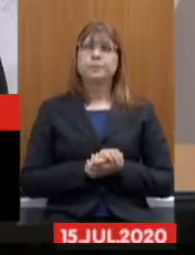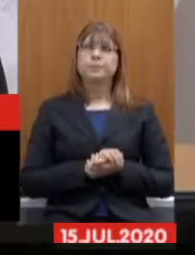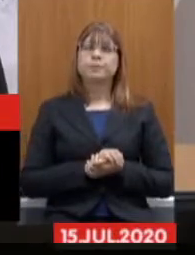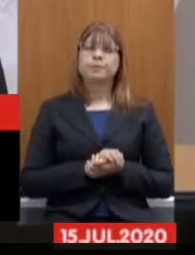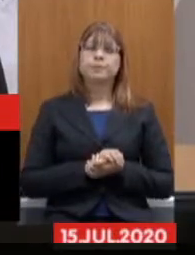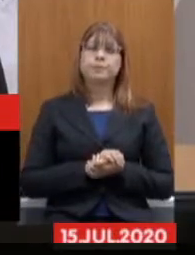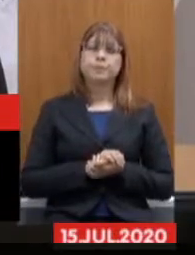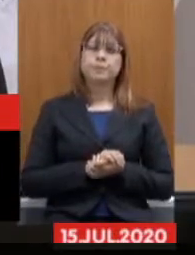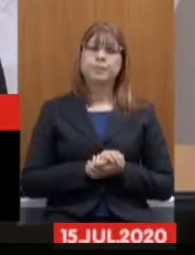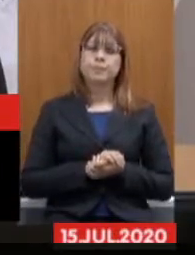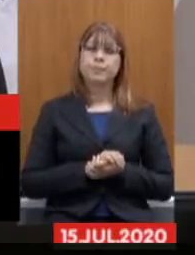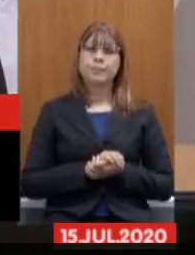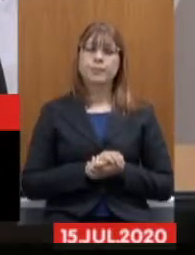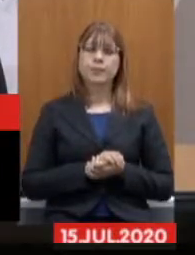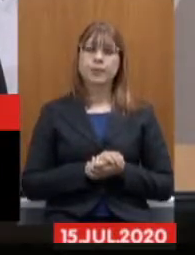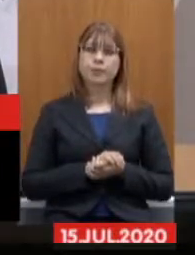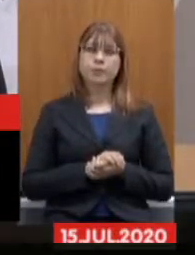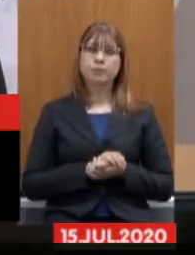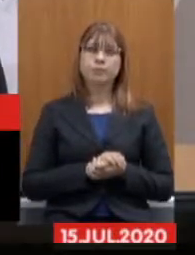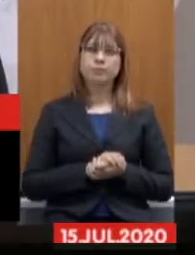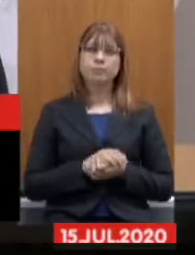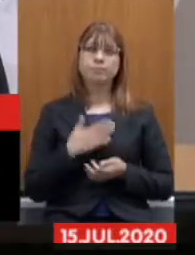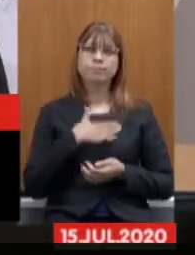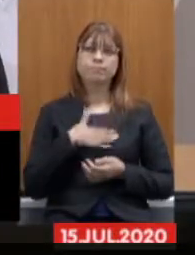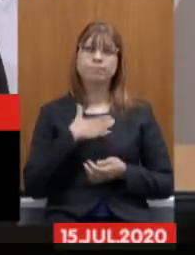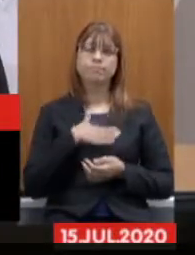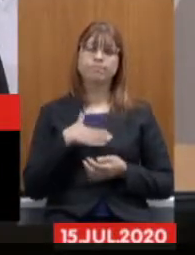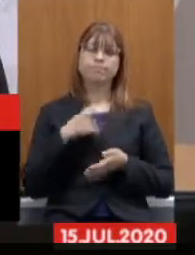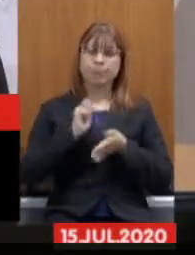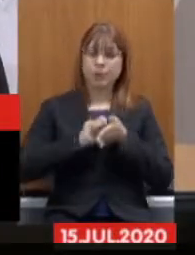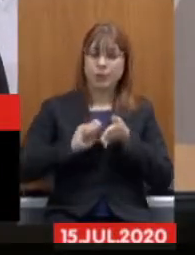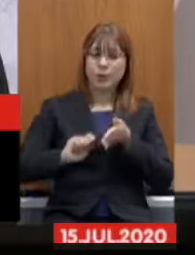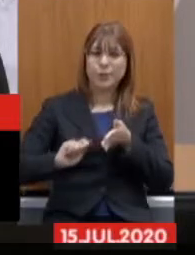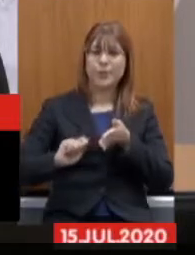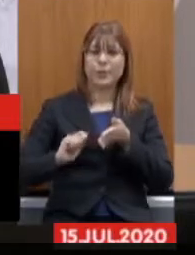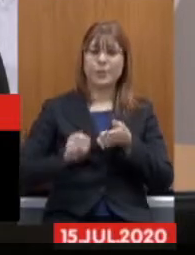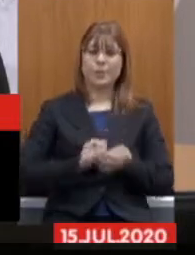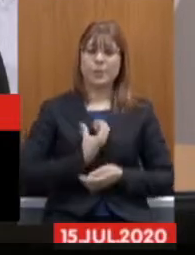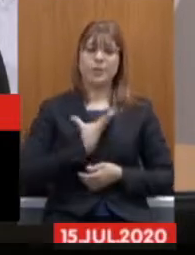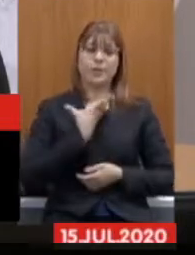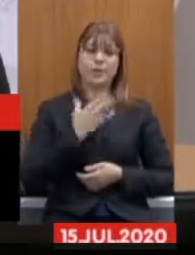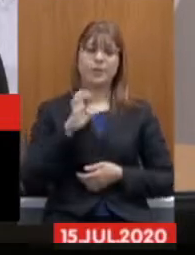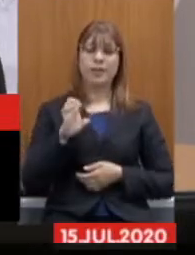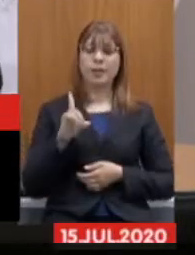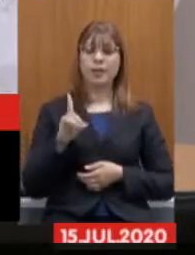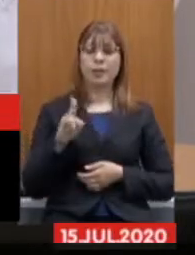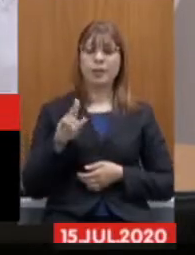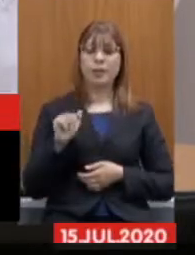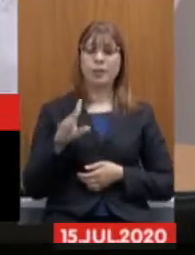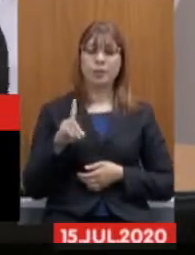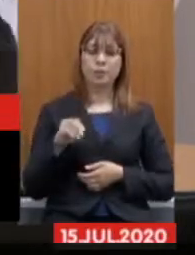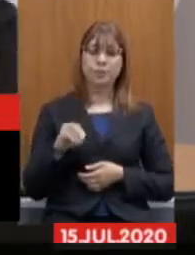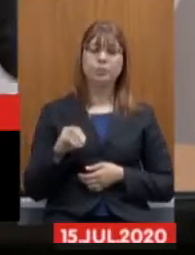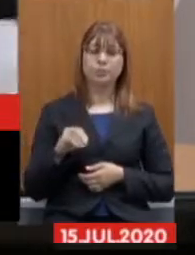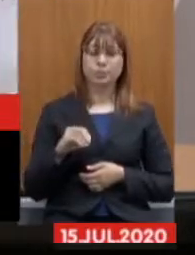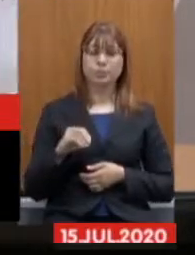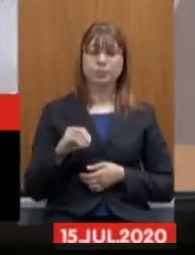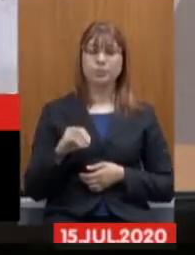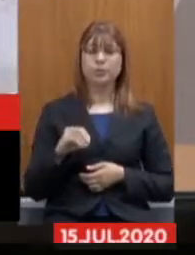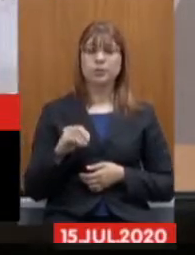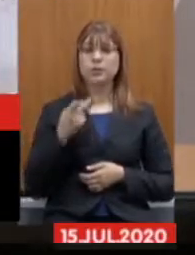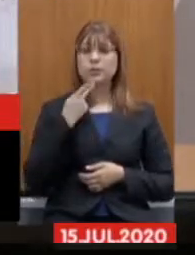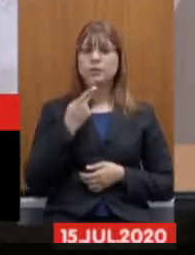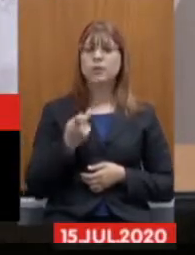referência ao saudoso escritor e poeta eduardo galeano uruguai que dizia sobre